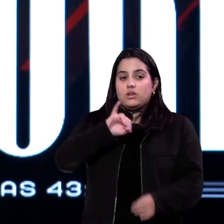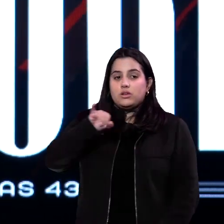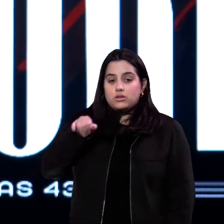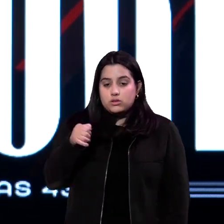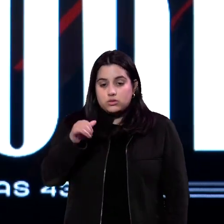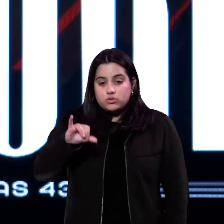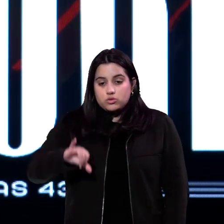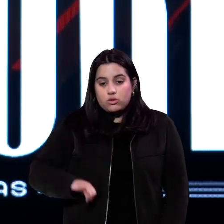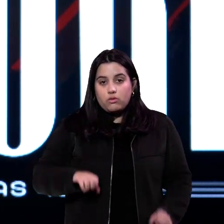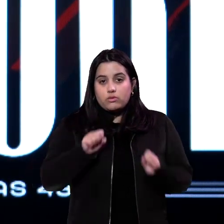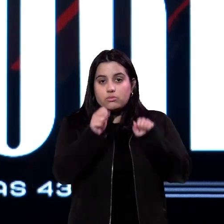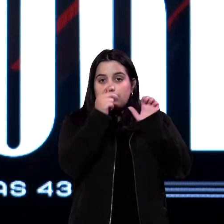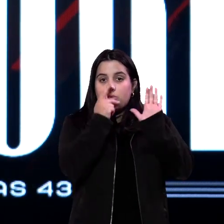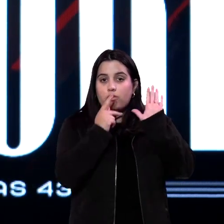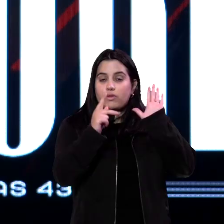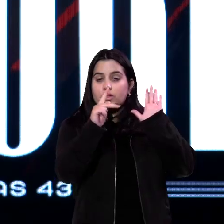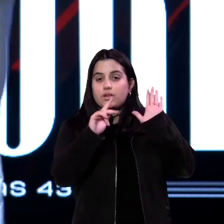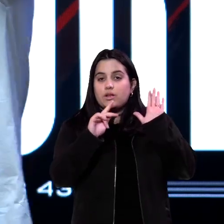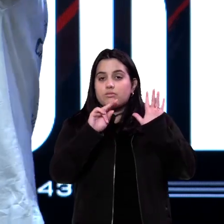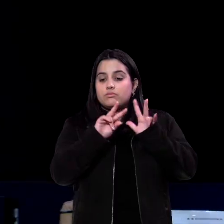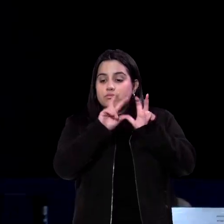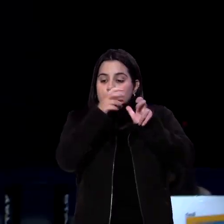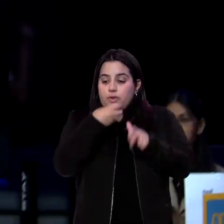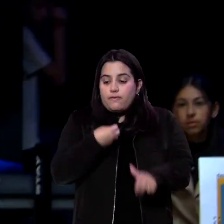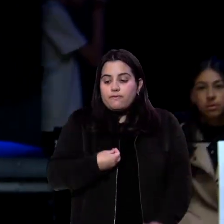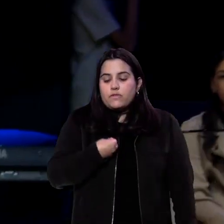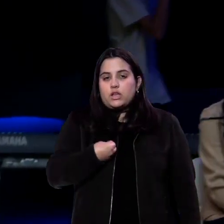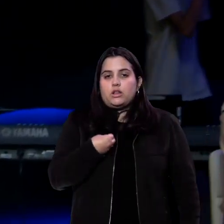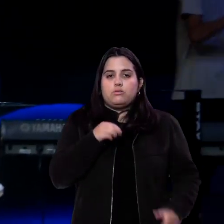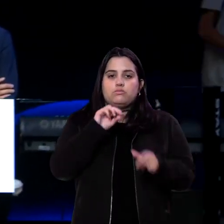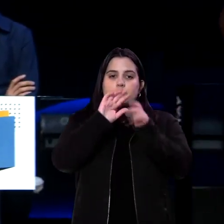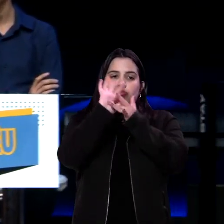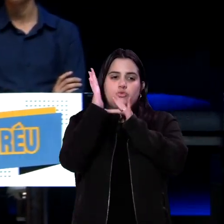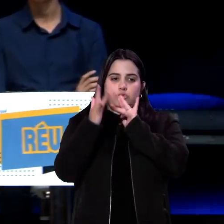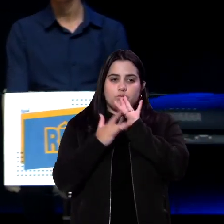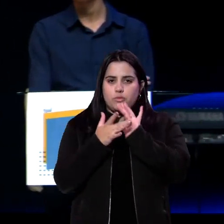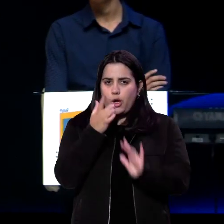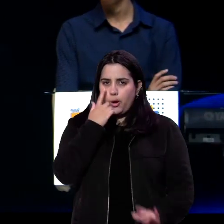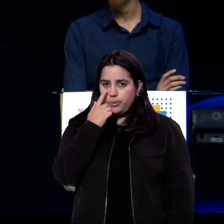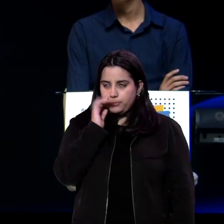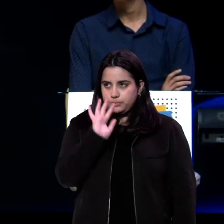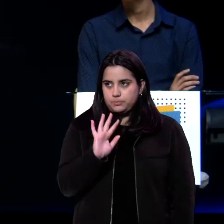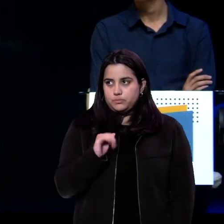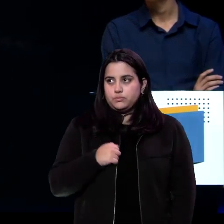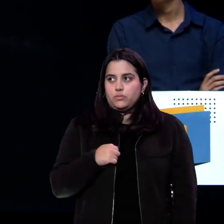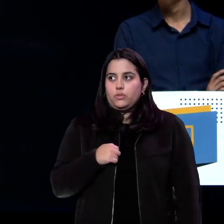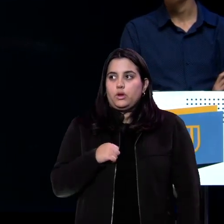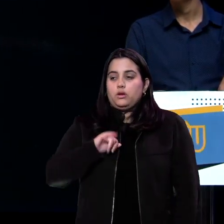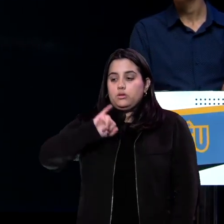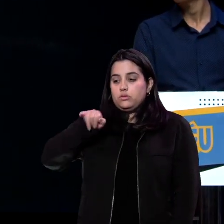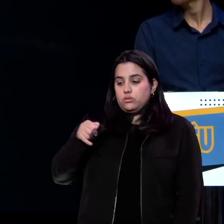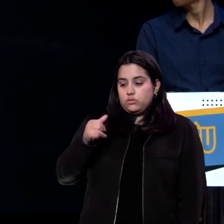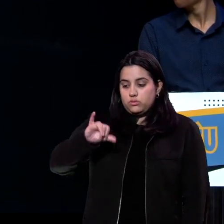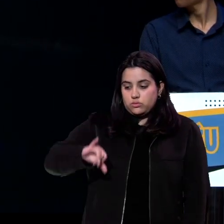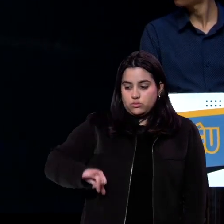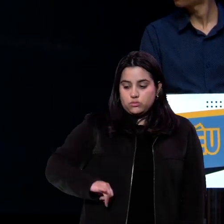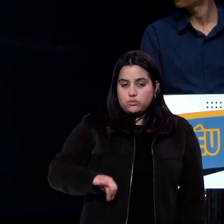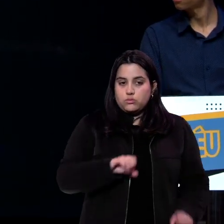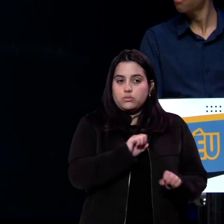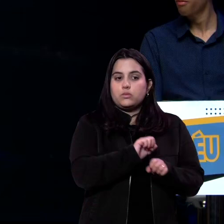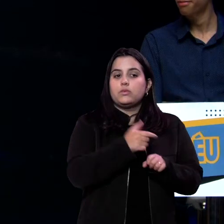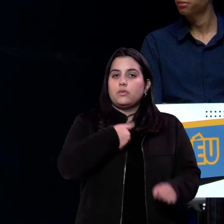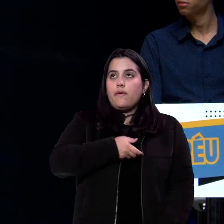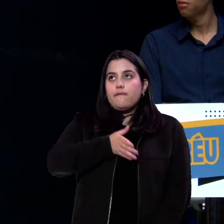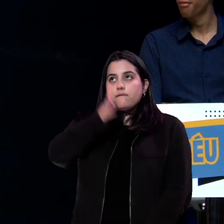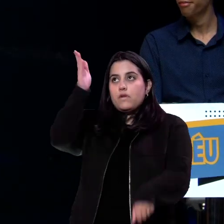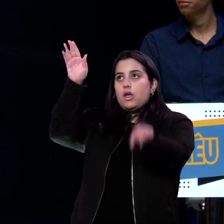vida de Jesus. Olha só que interessante. Quando ele sai do tribunal e vai para o céu, e ele viu no céu